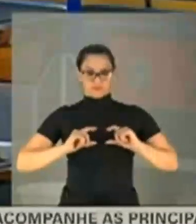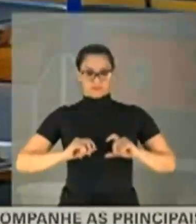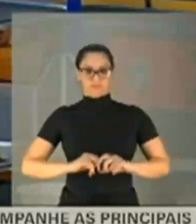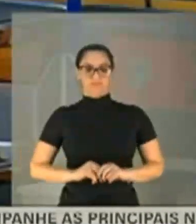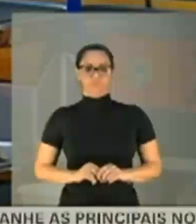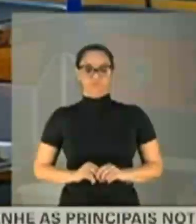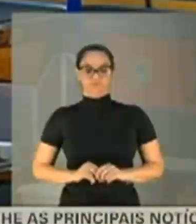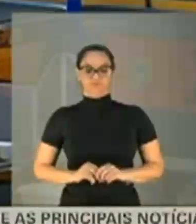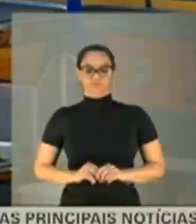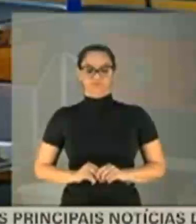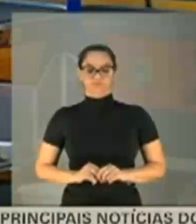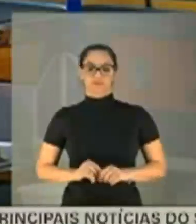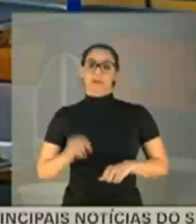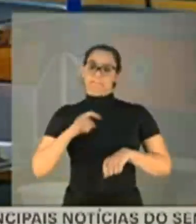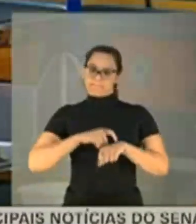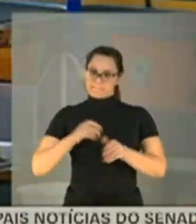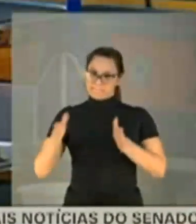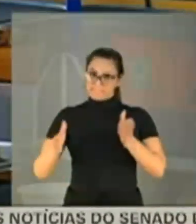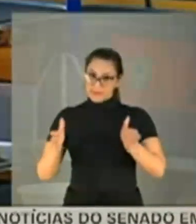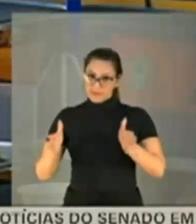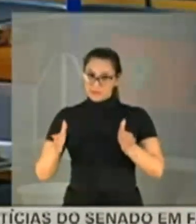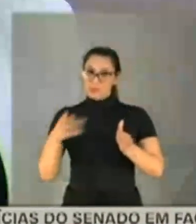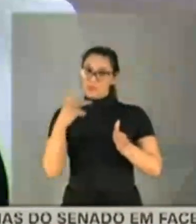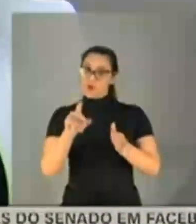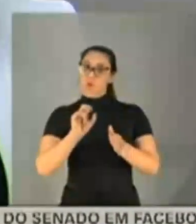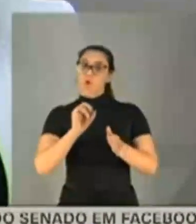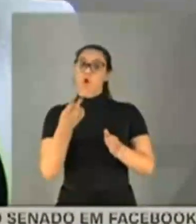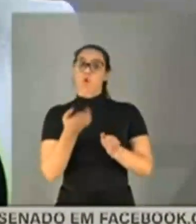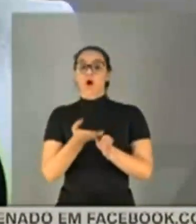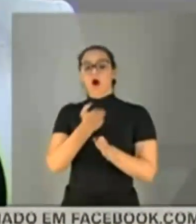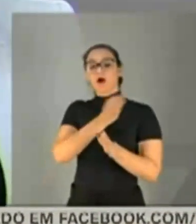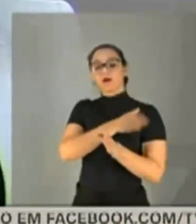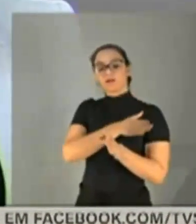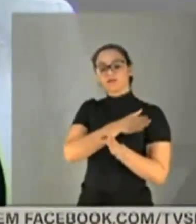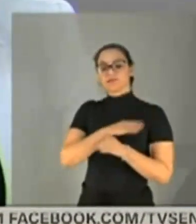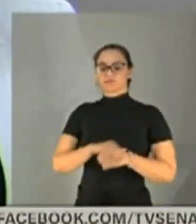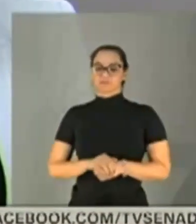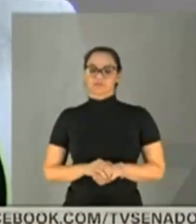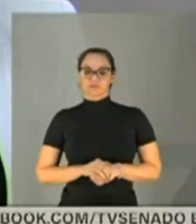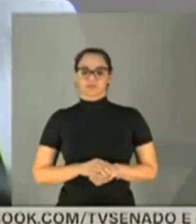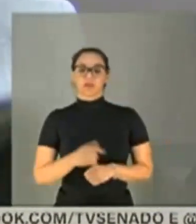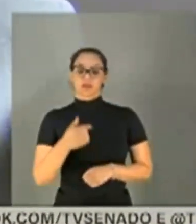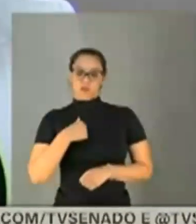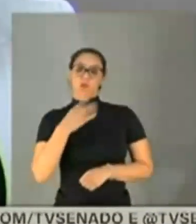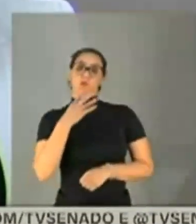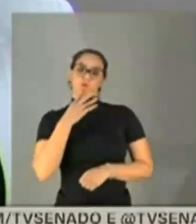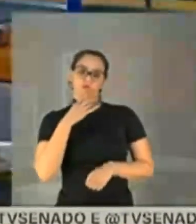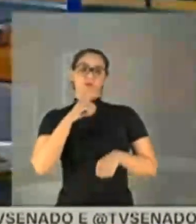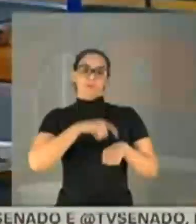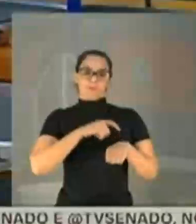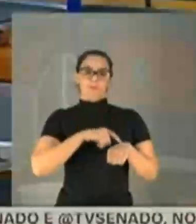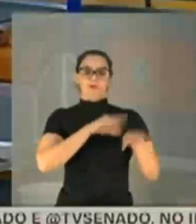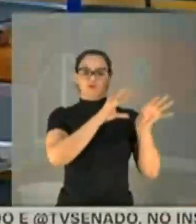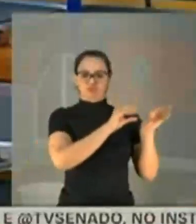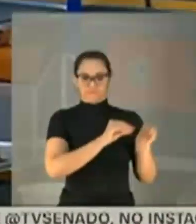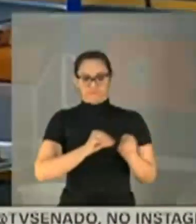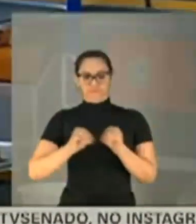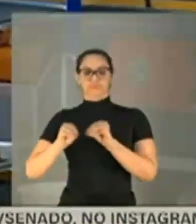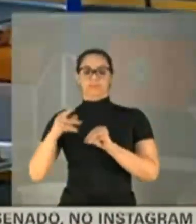Durante esse período ou antes já conhecia o ministro Mandetta? Não, conheci o ministro Mandetta durante a transição. Durante a